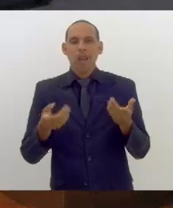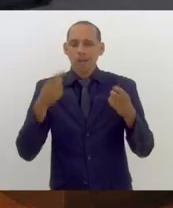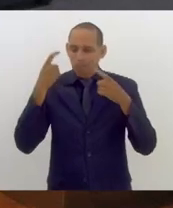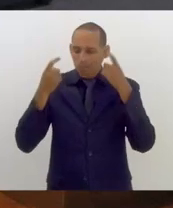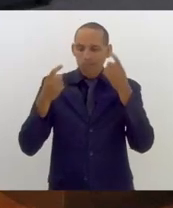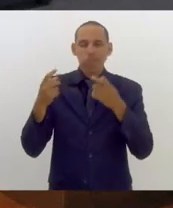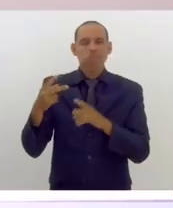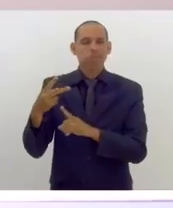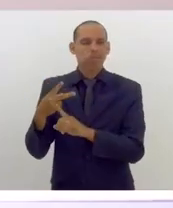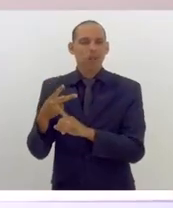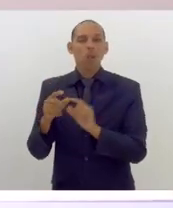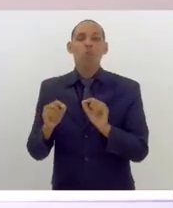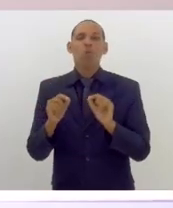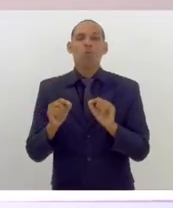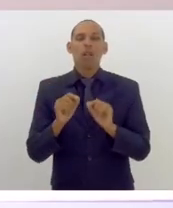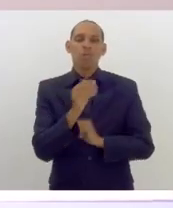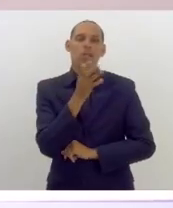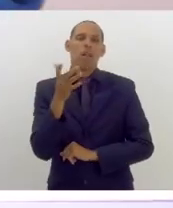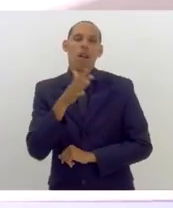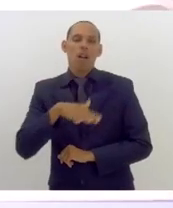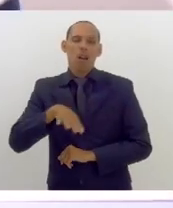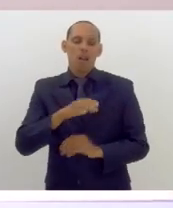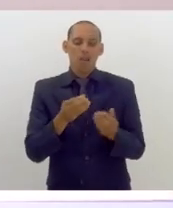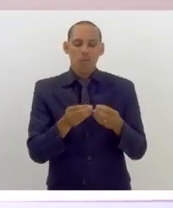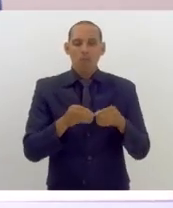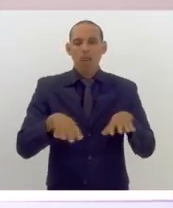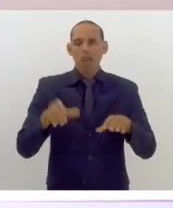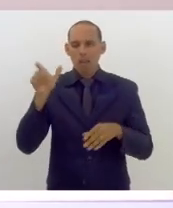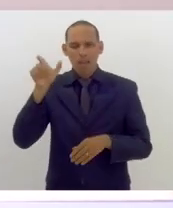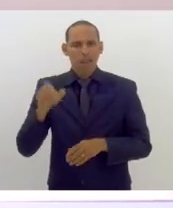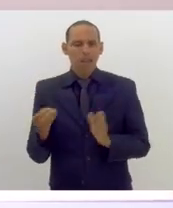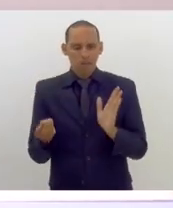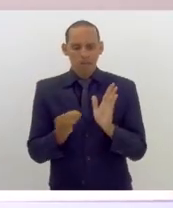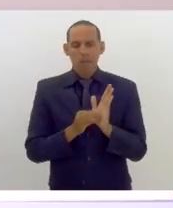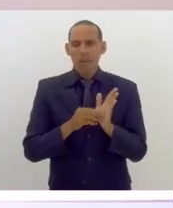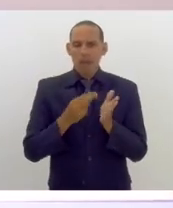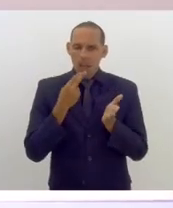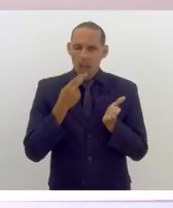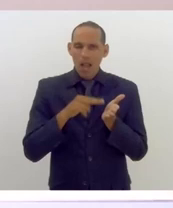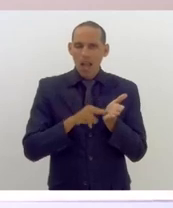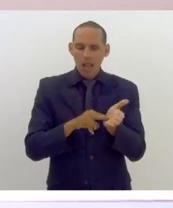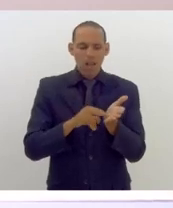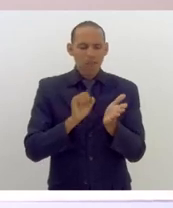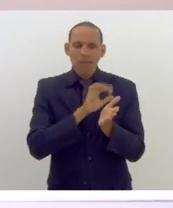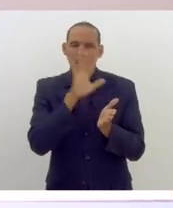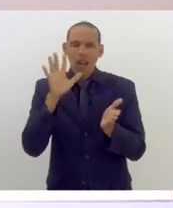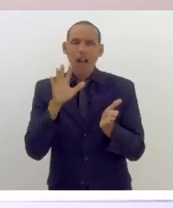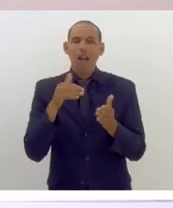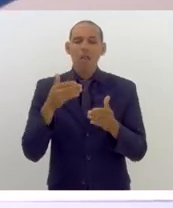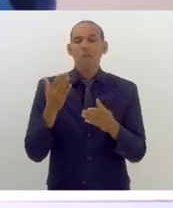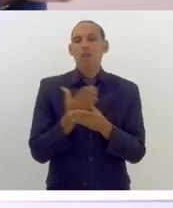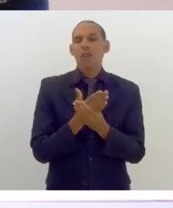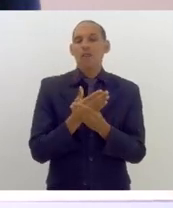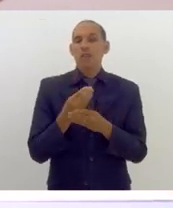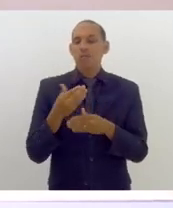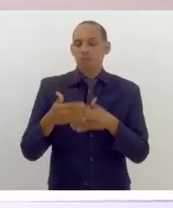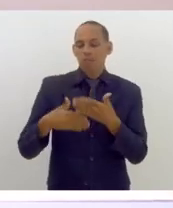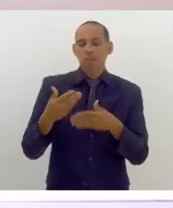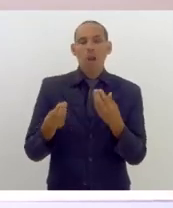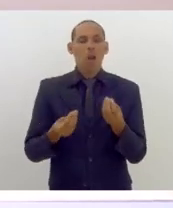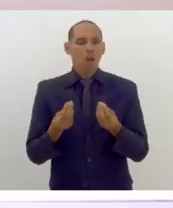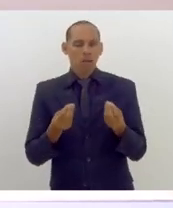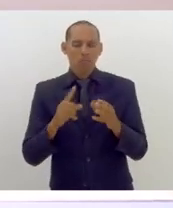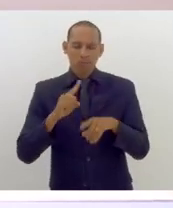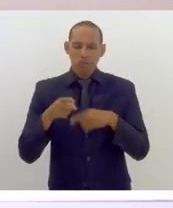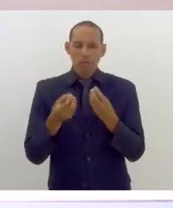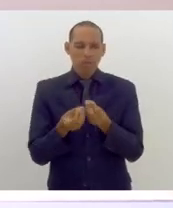dos danos ambientais ele coloca aqui com clareza como é que tá o andamento do processo depois eu posso se você desejar